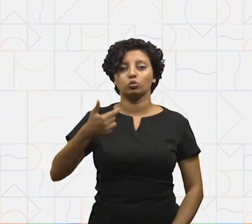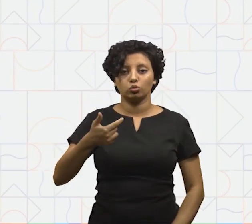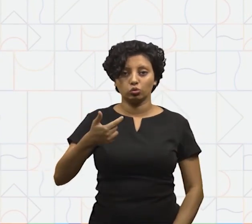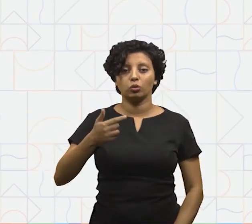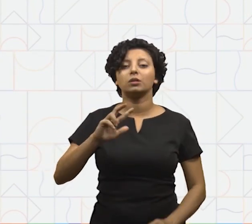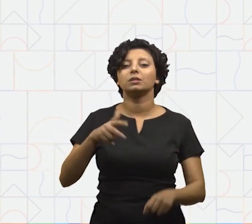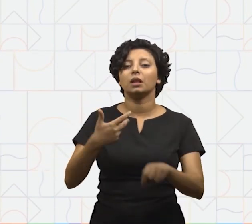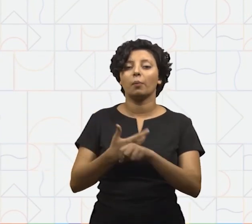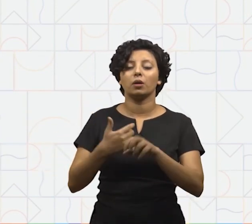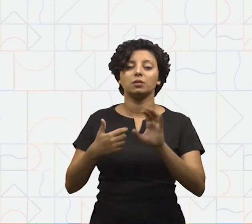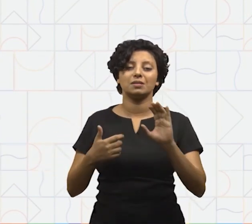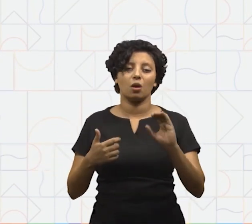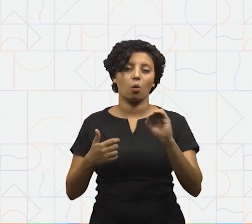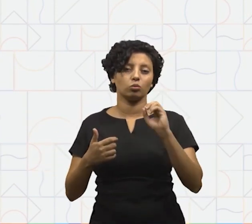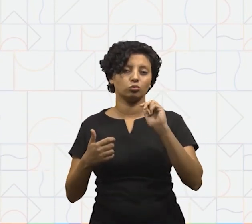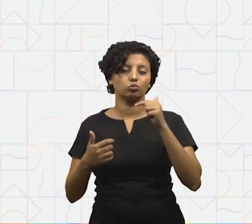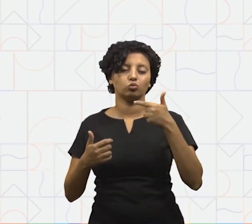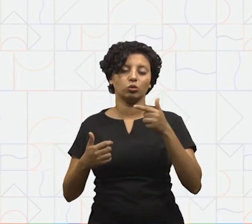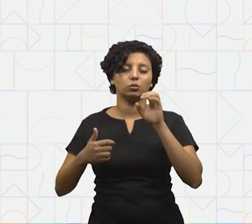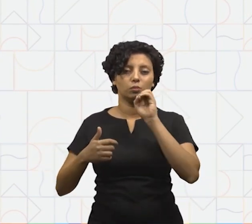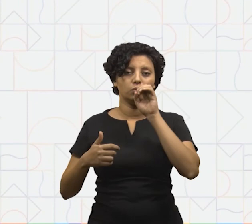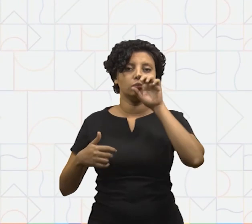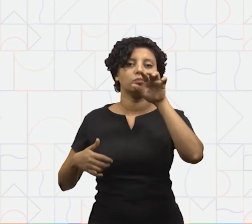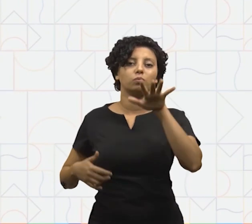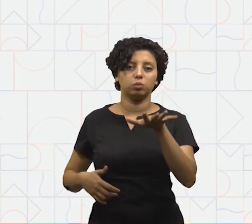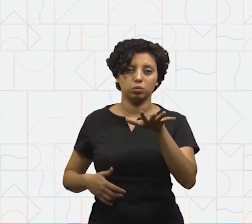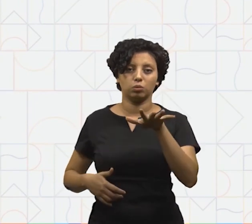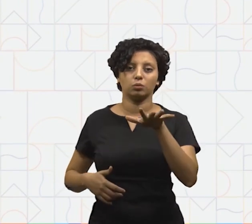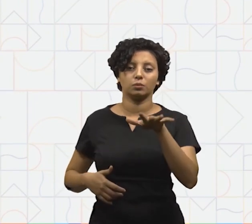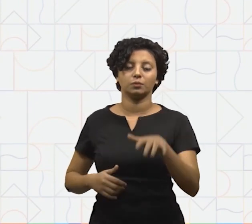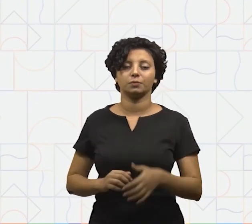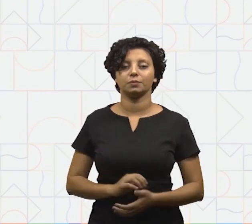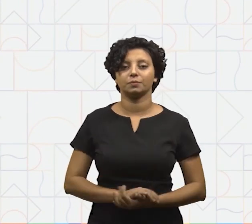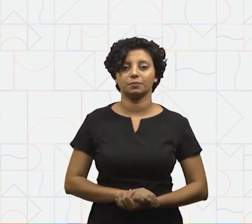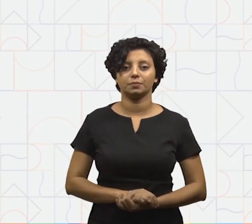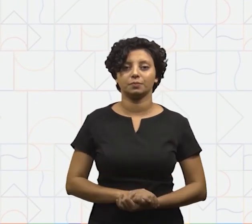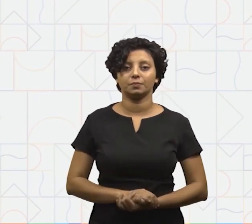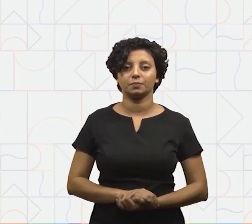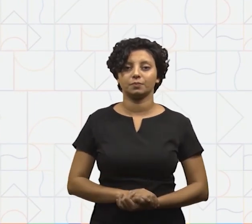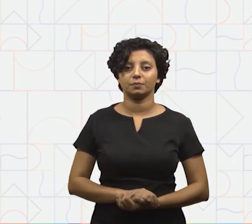e libera gás carbônico para a atmosfera na expiração.